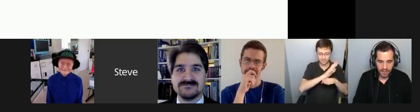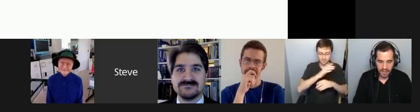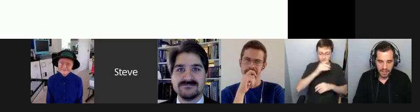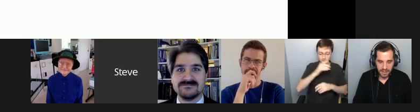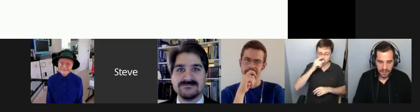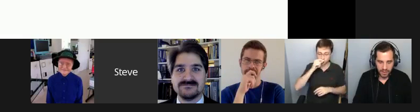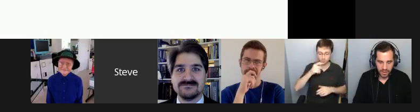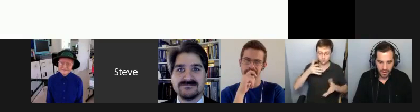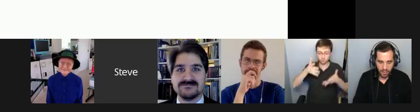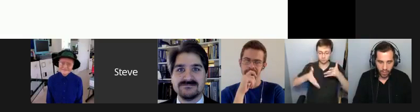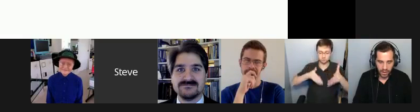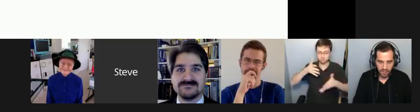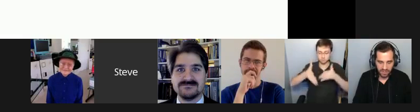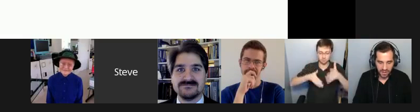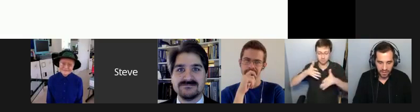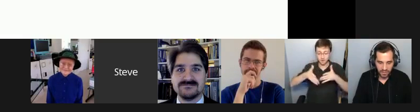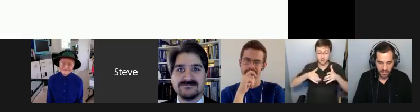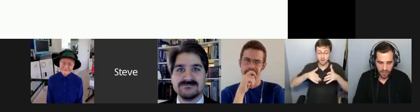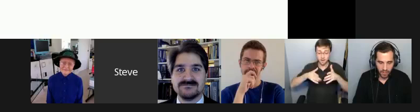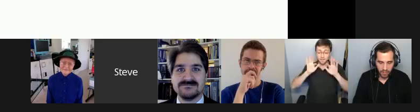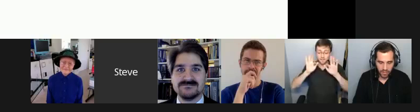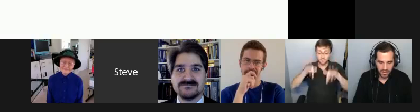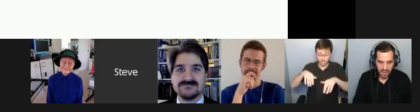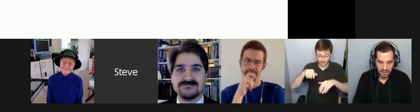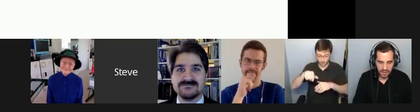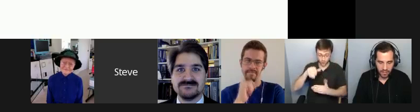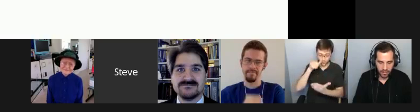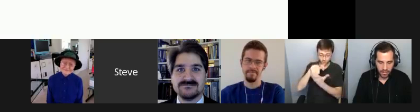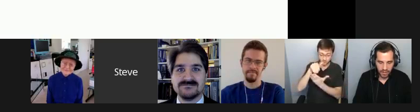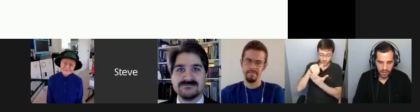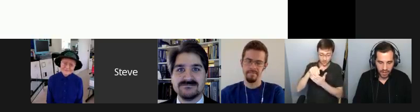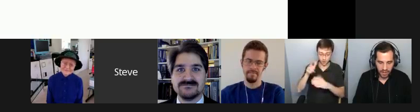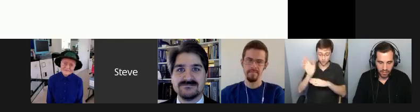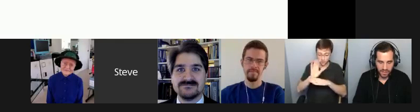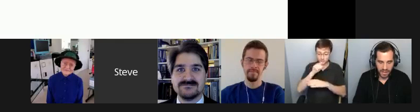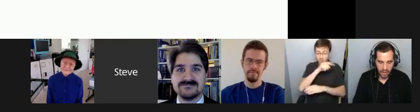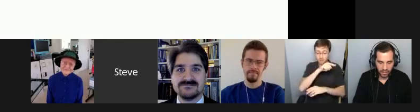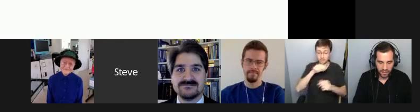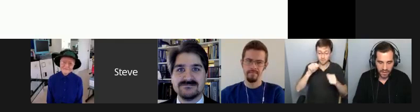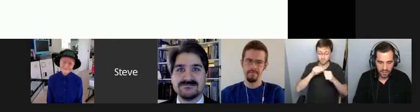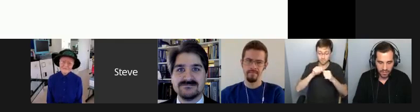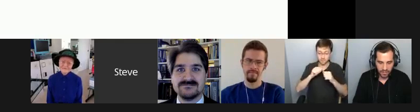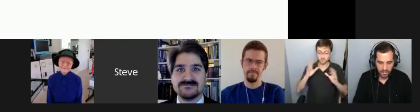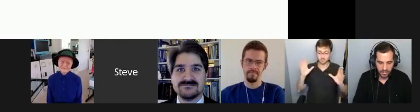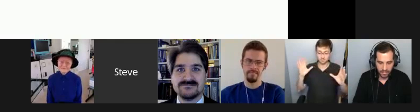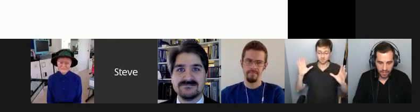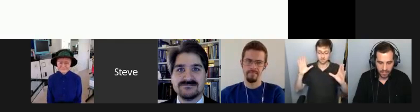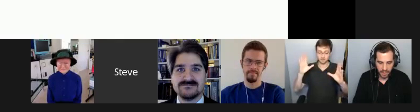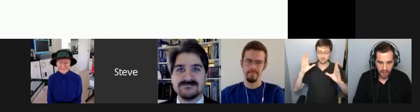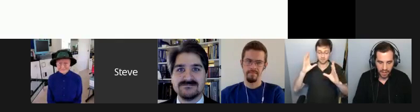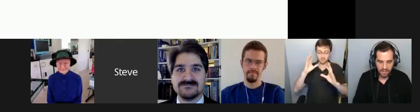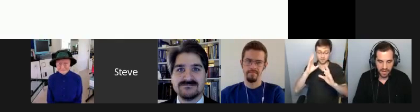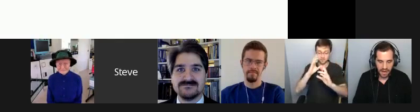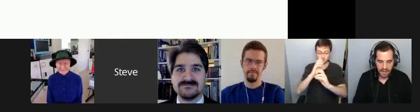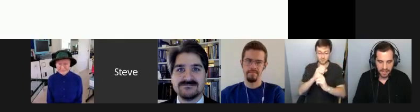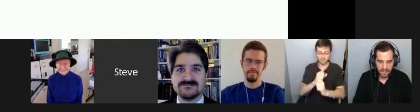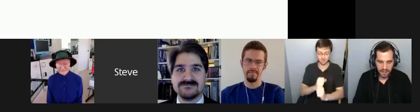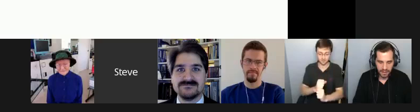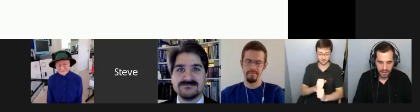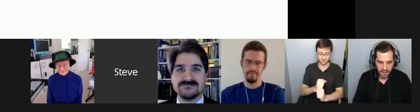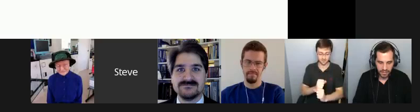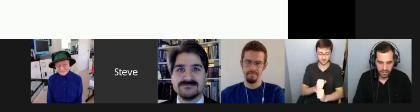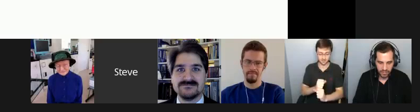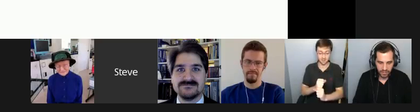Isso é muito interessante, porque no vídeo, o sinalizador, no final do vídeo, ele